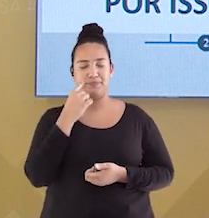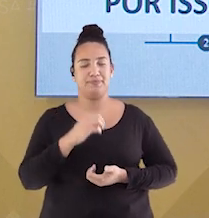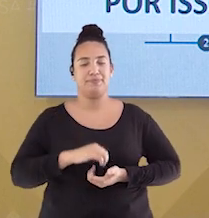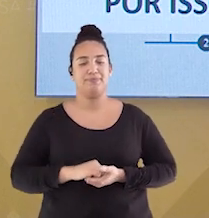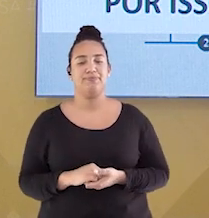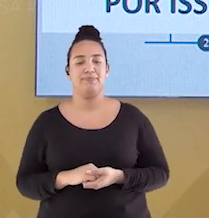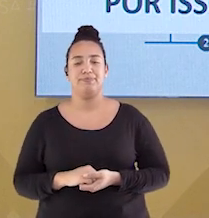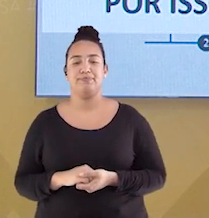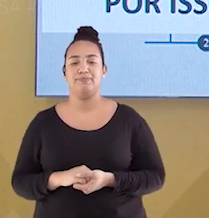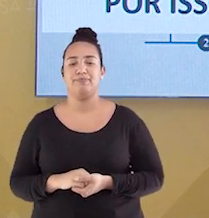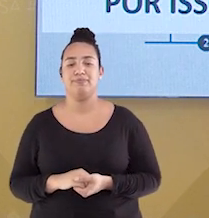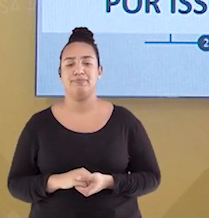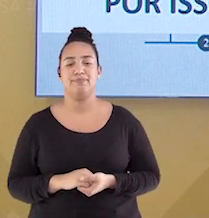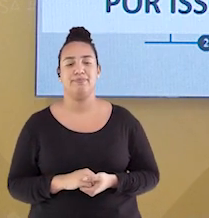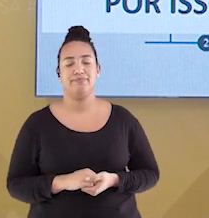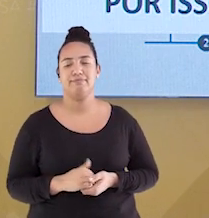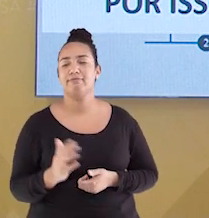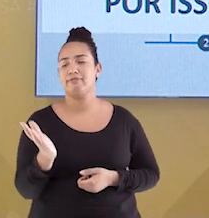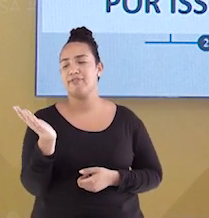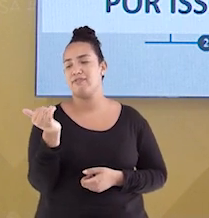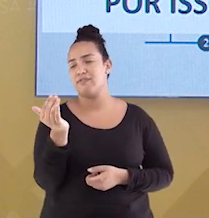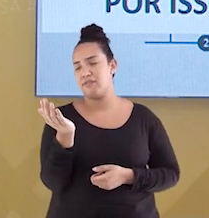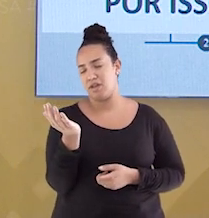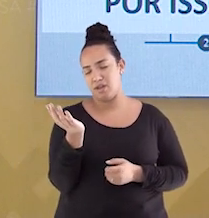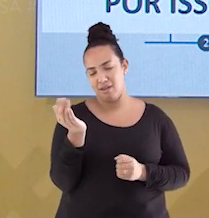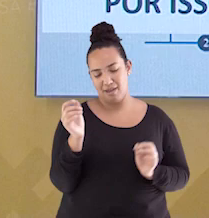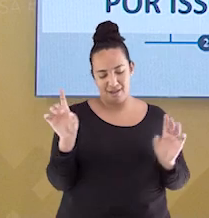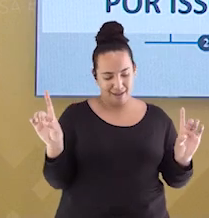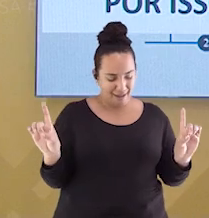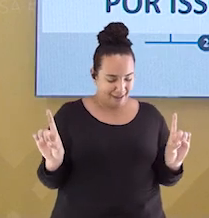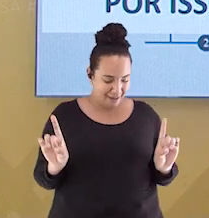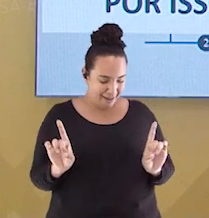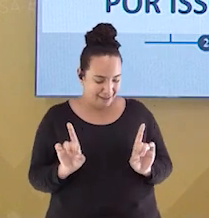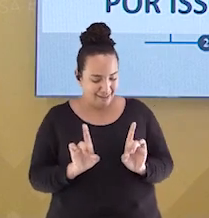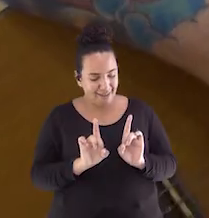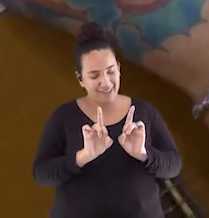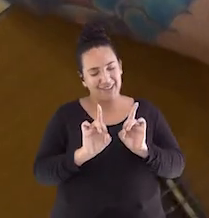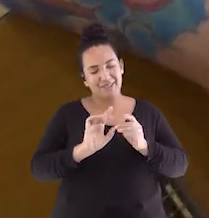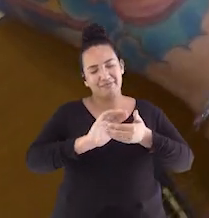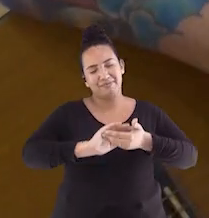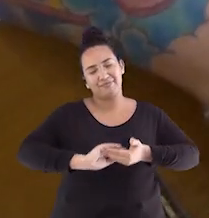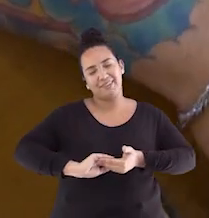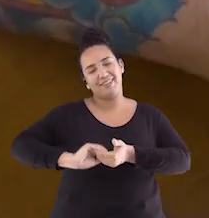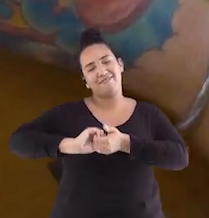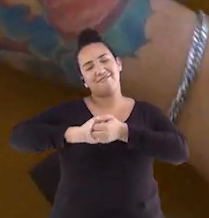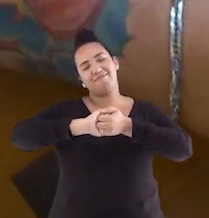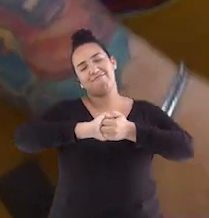Vem me encontrar, me segurar pela mão.